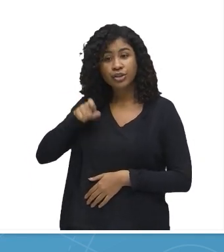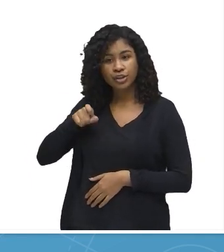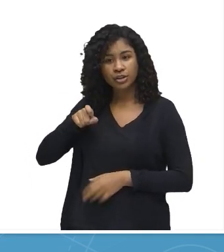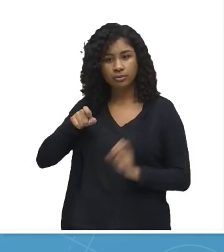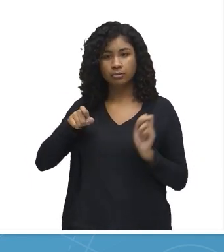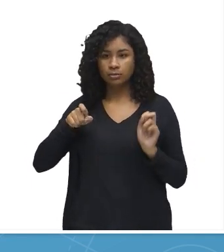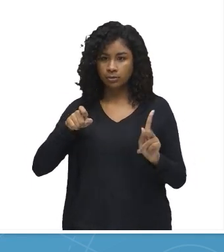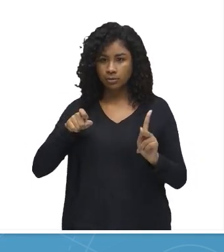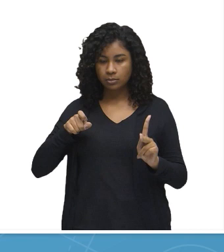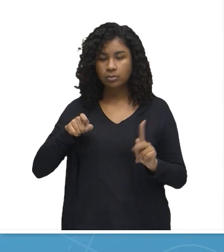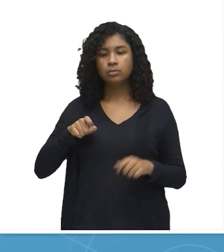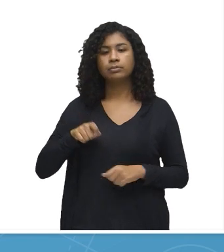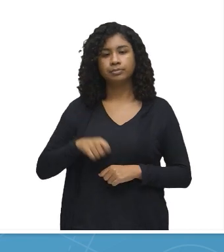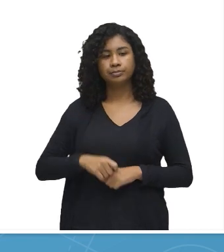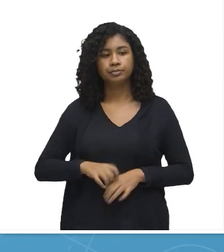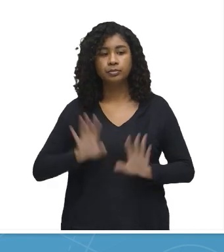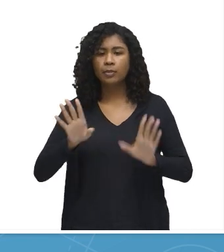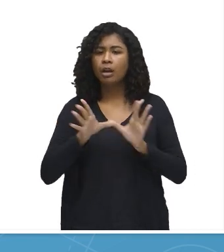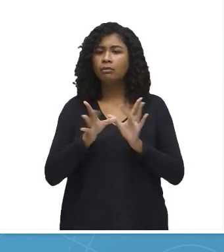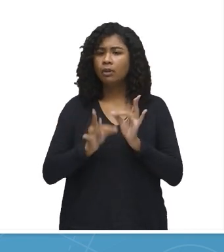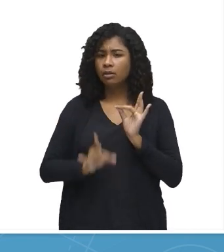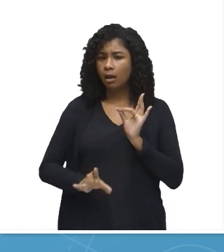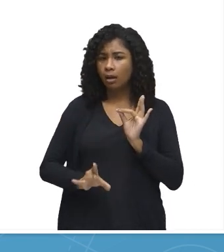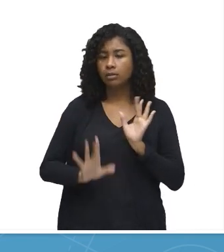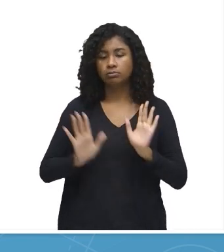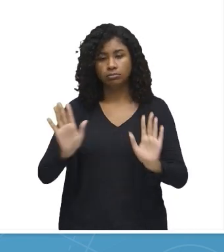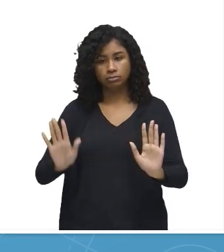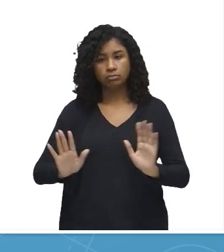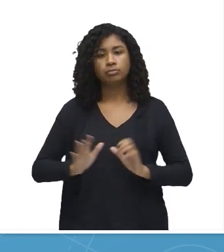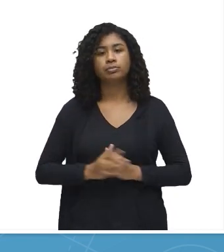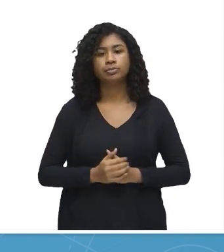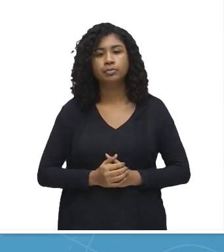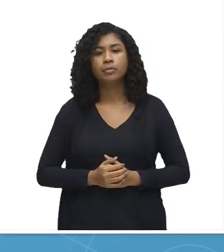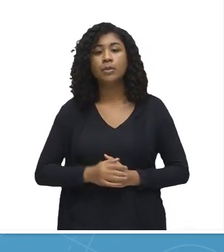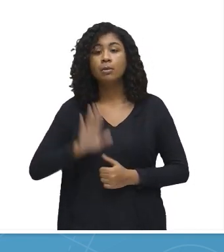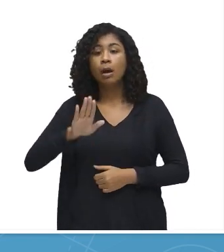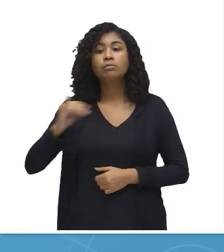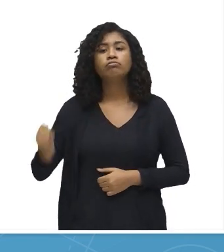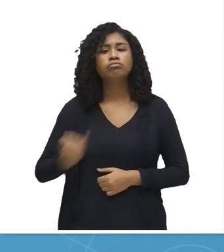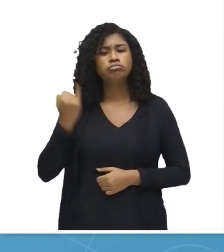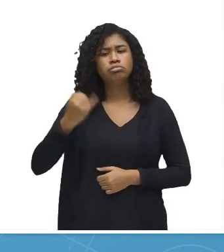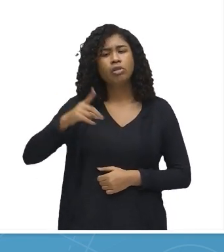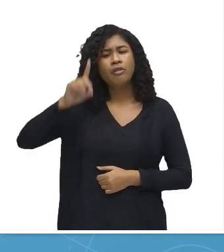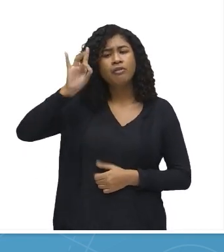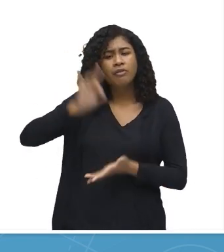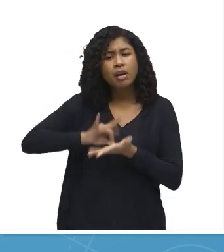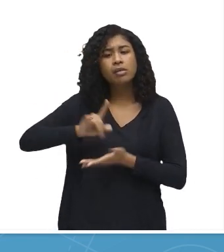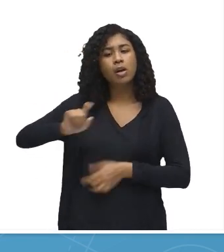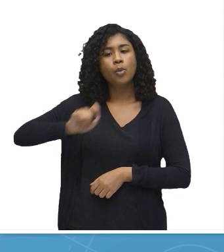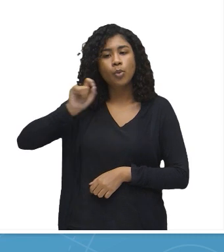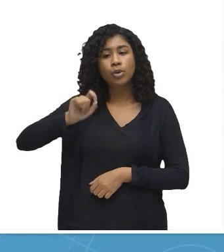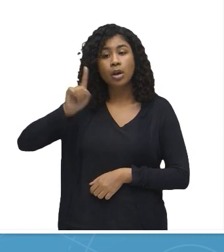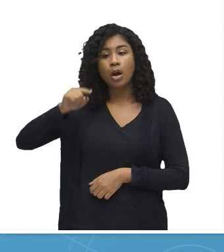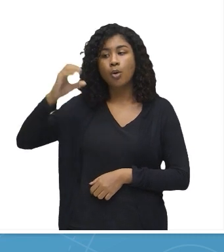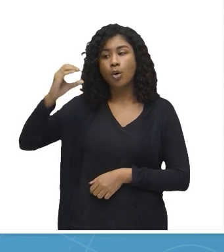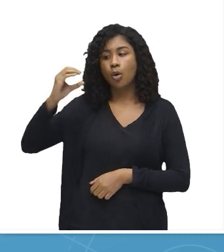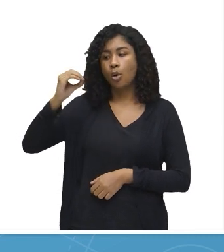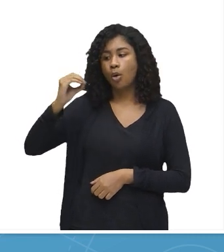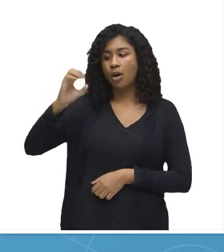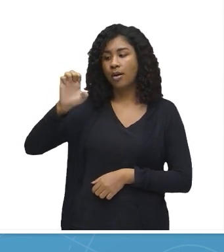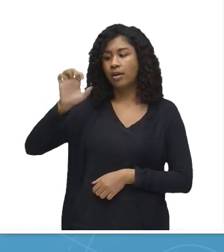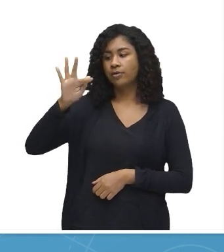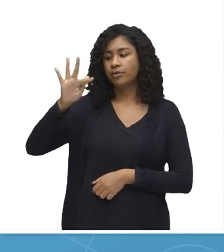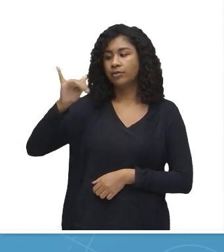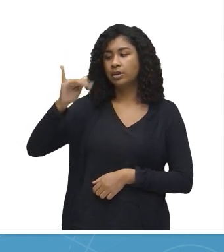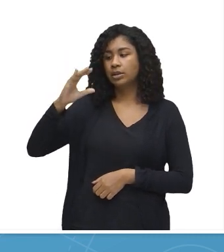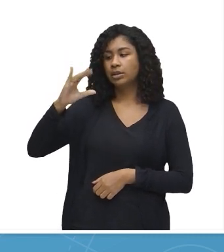tá? Mas isso é apenas um detalhe. O que importa, na verdade, é o valor do coeficiente. O que é coeficiente, professor? É o